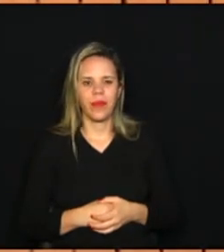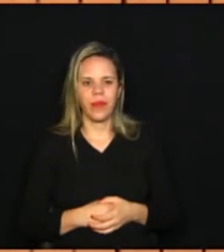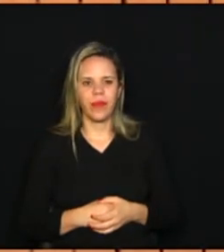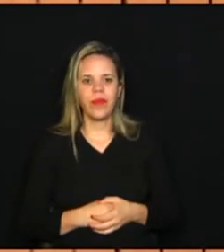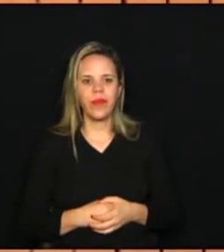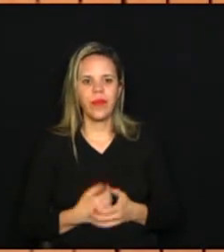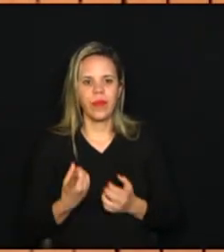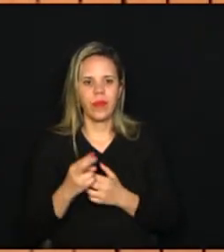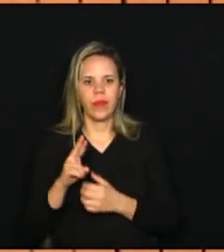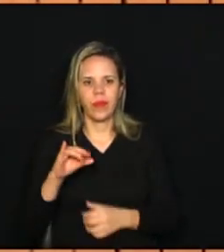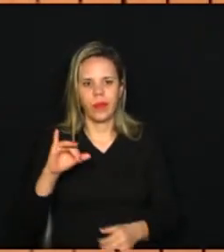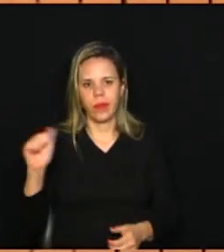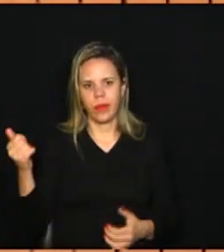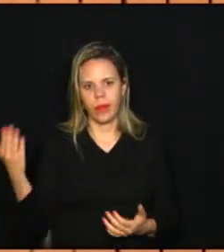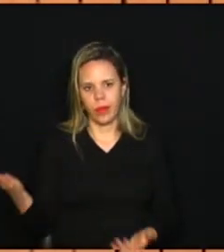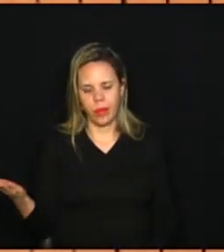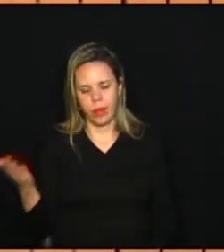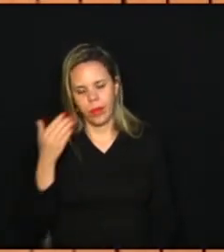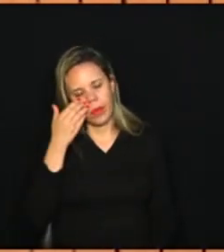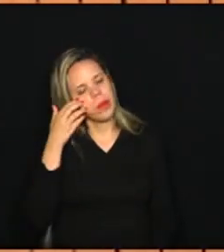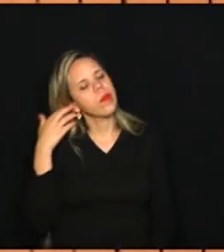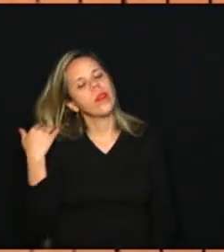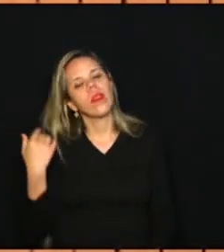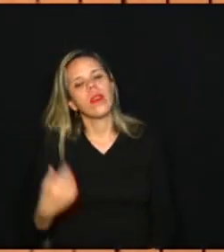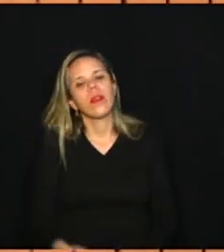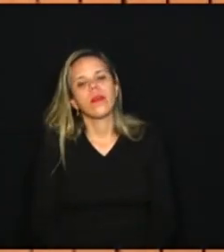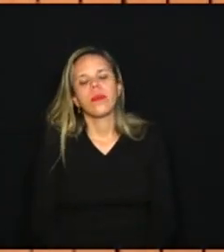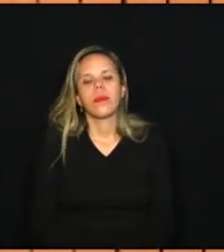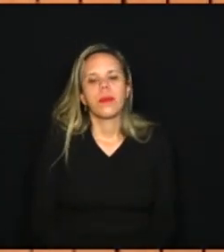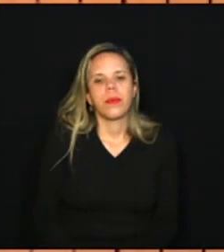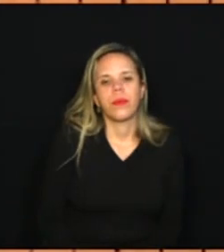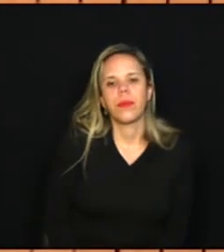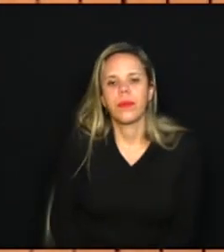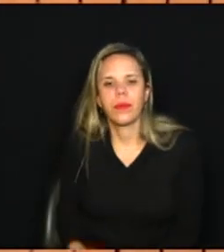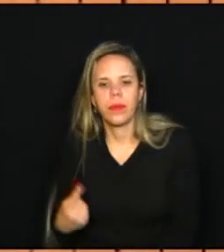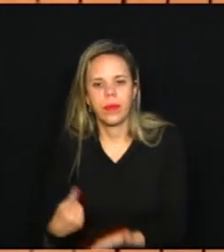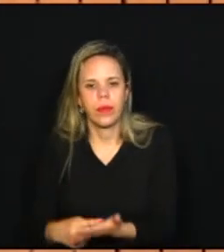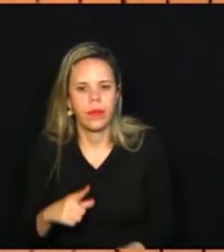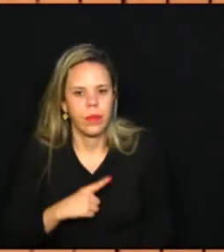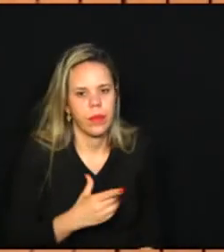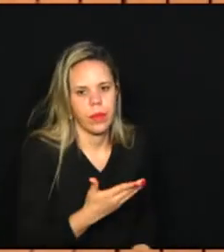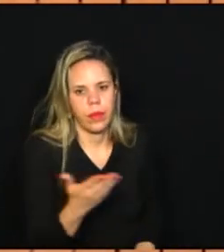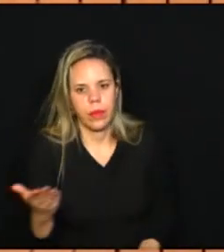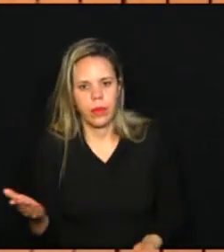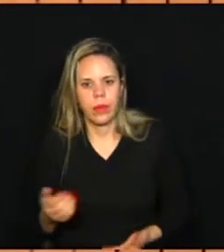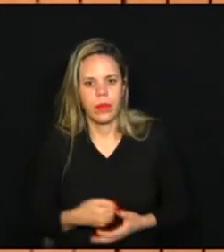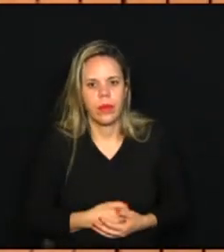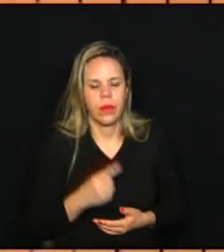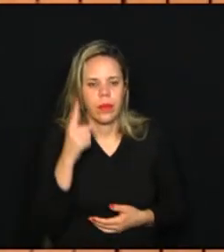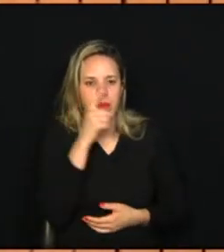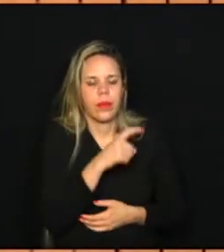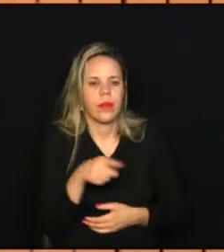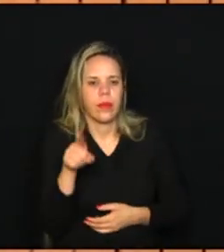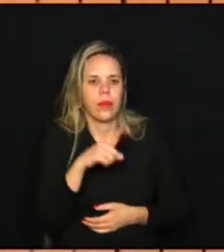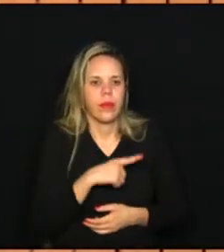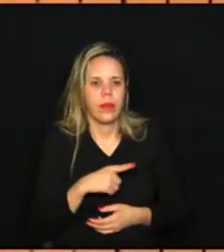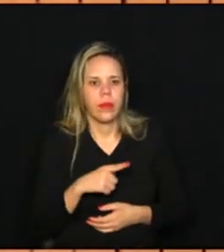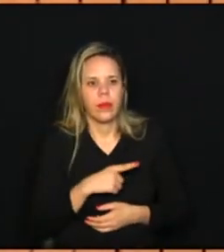Doutor André, eu sei, né, da agenda que vocês têm, da dificuldade que vocês